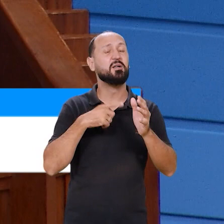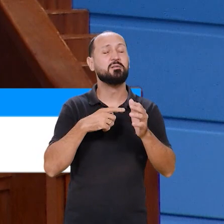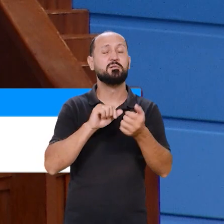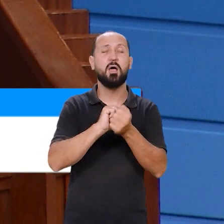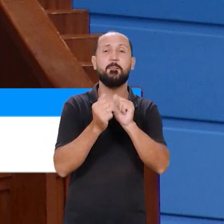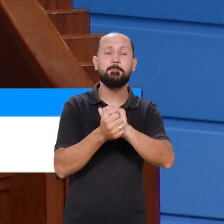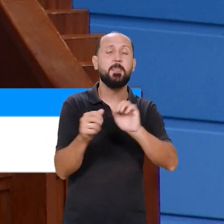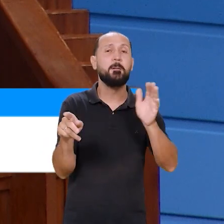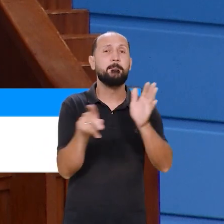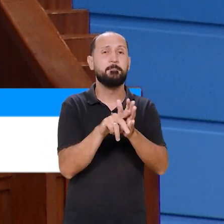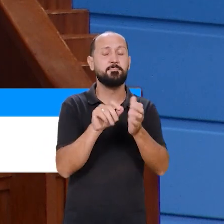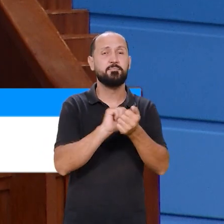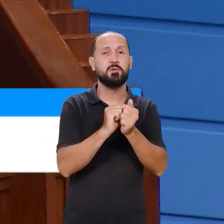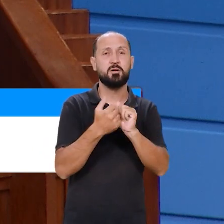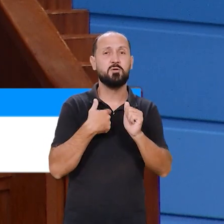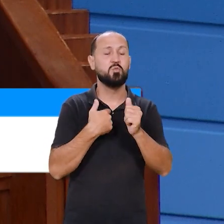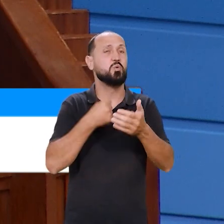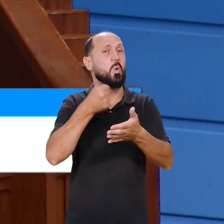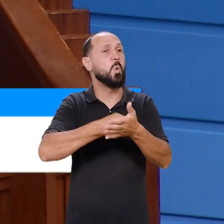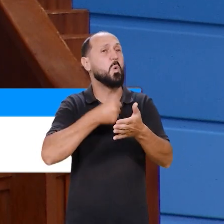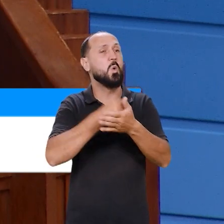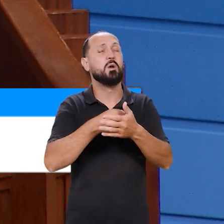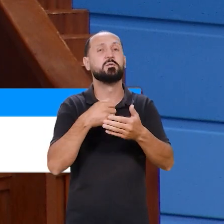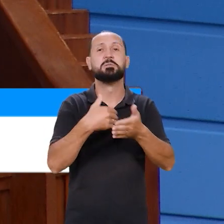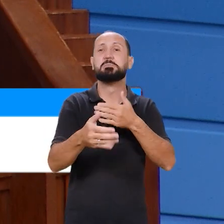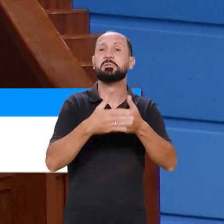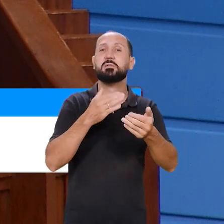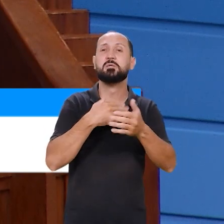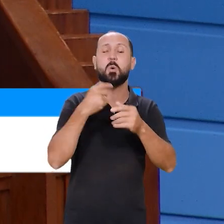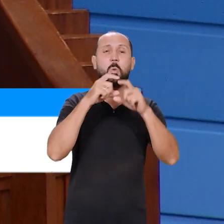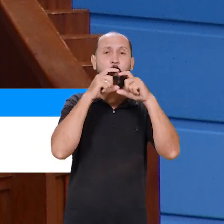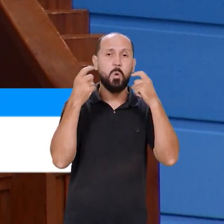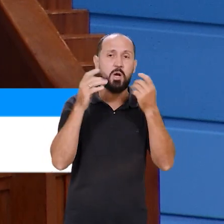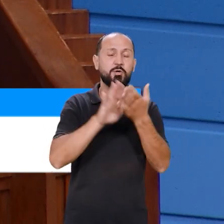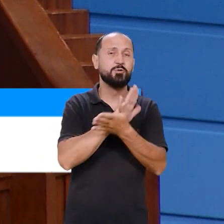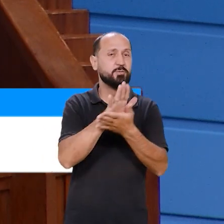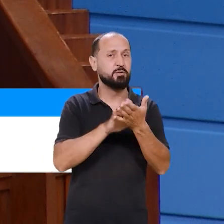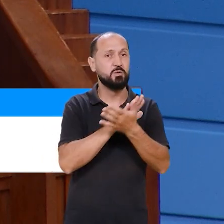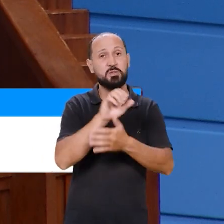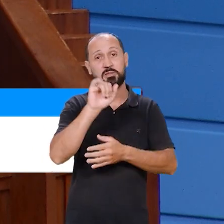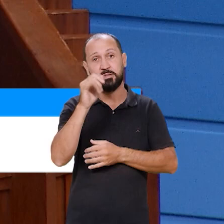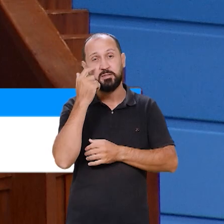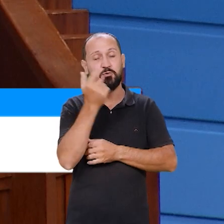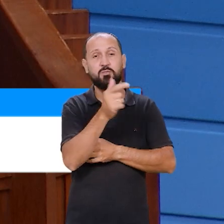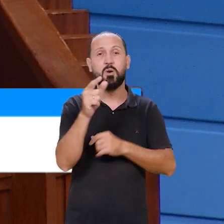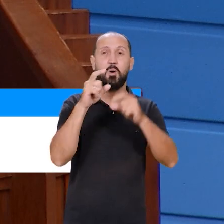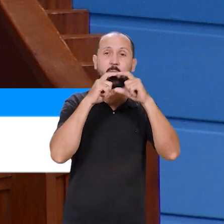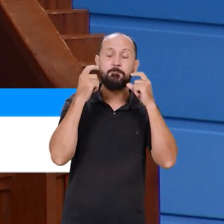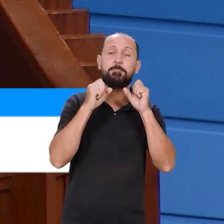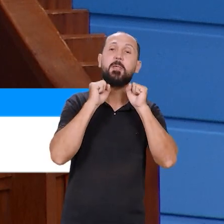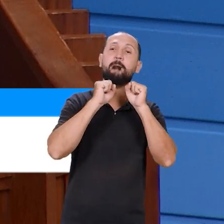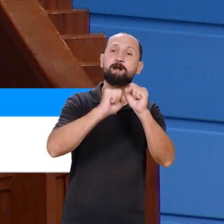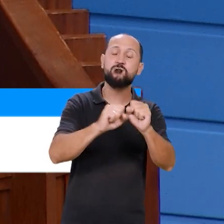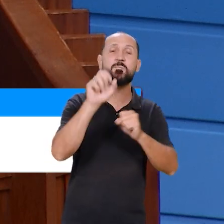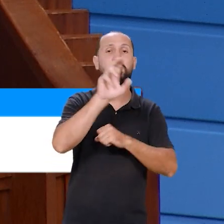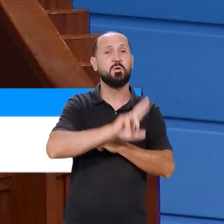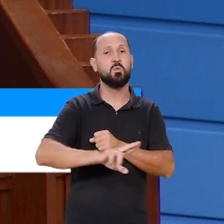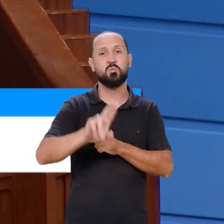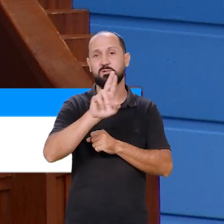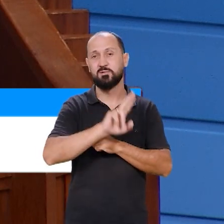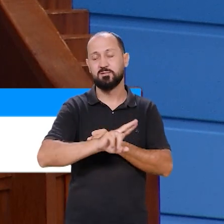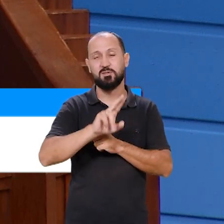temos os instrumentos adequados e eu não sou defensor de nenhum tipo de censura, ou ainda que não seja censura, algo que possa